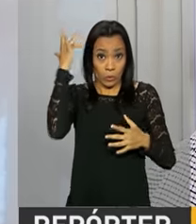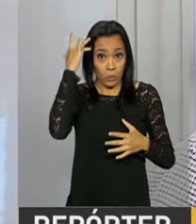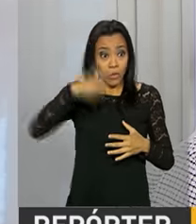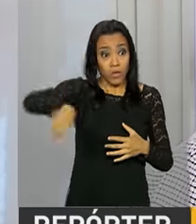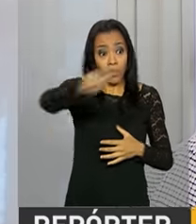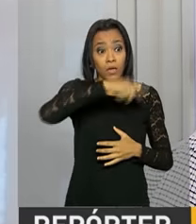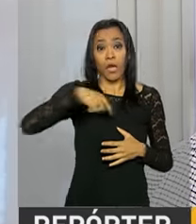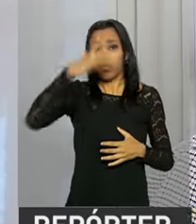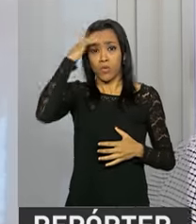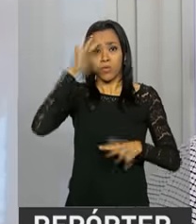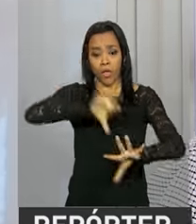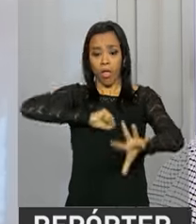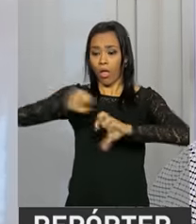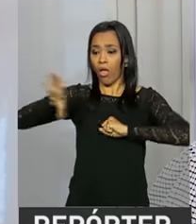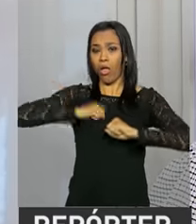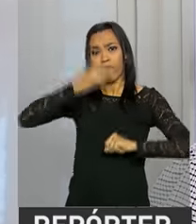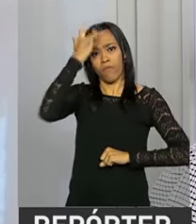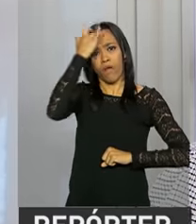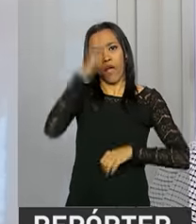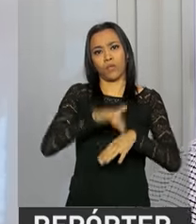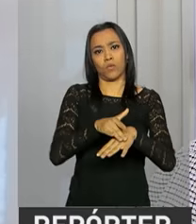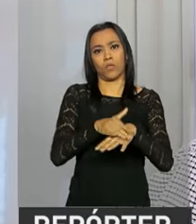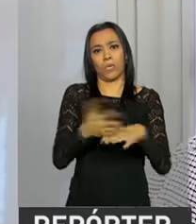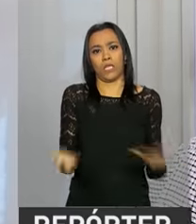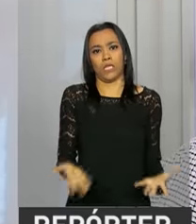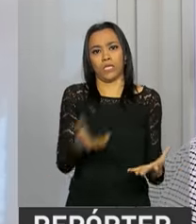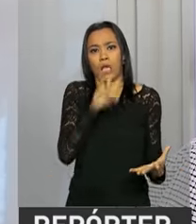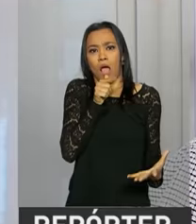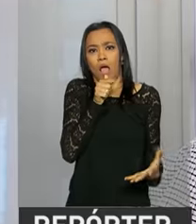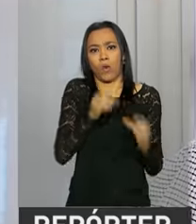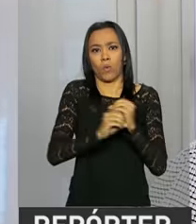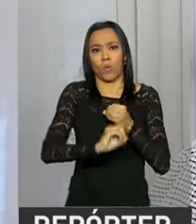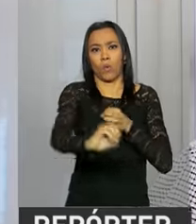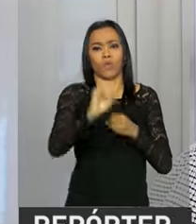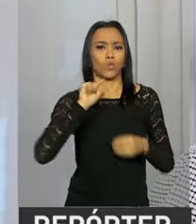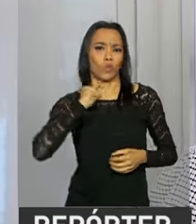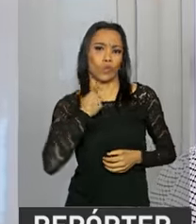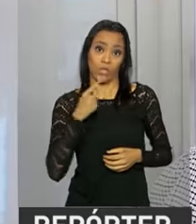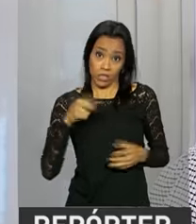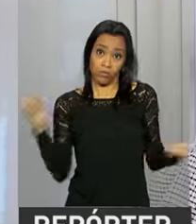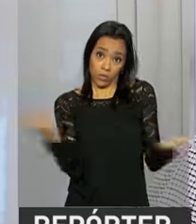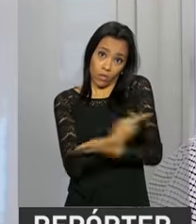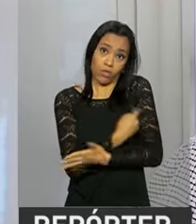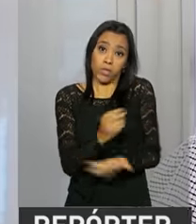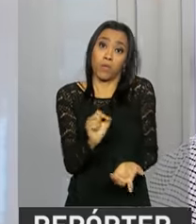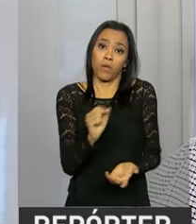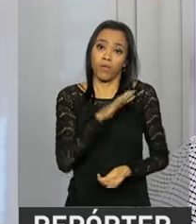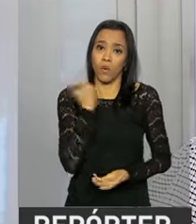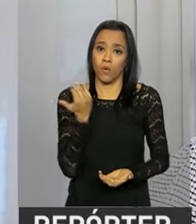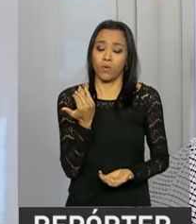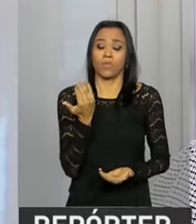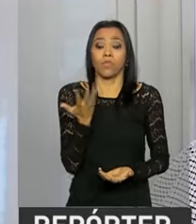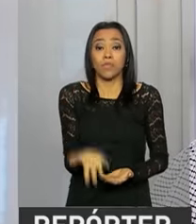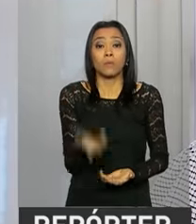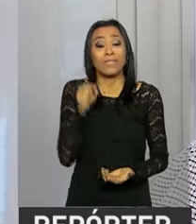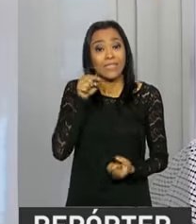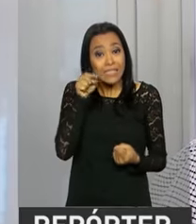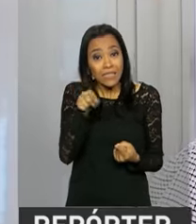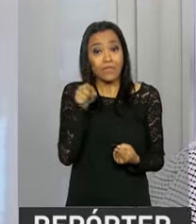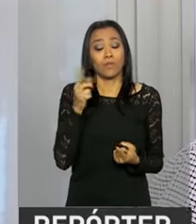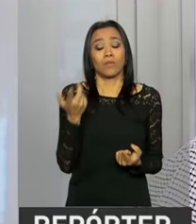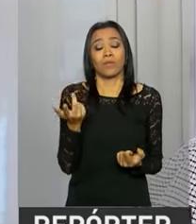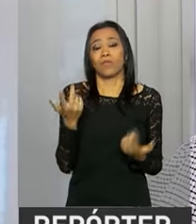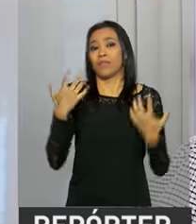grande de contrair doenças de veiculação hídrica e essa situação pode levar até à morte né Então essas questões que